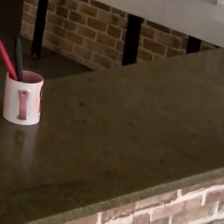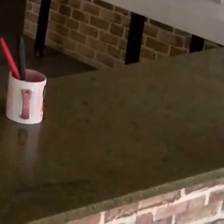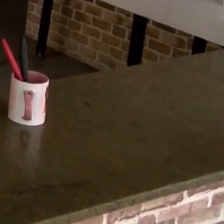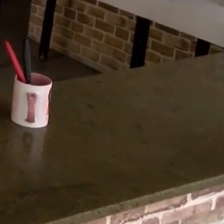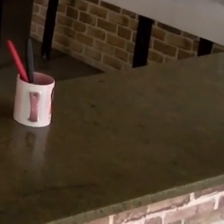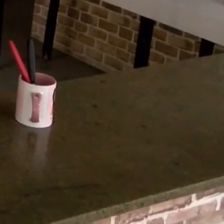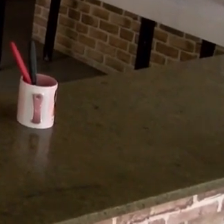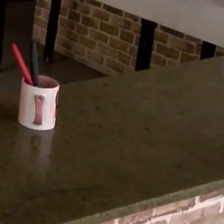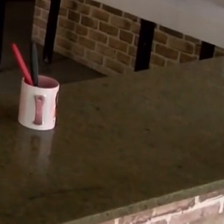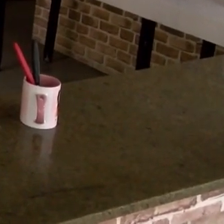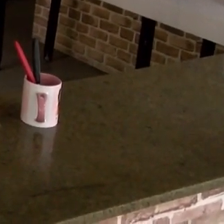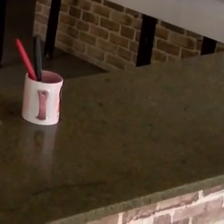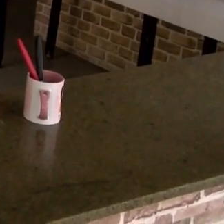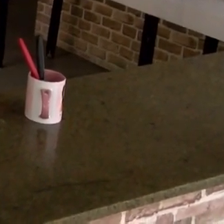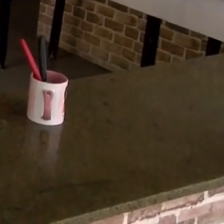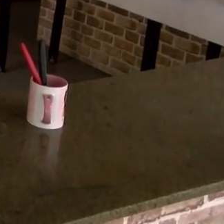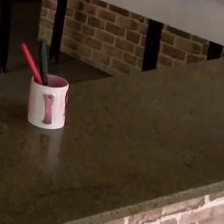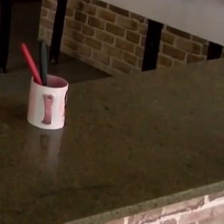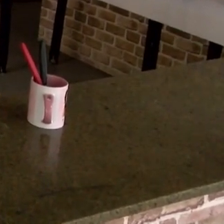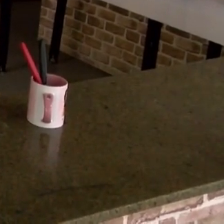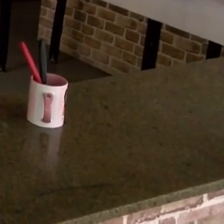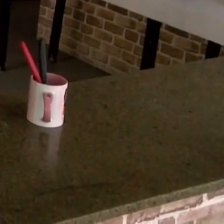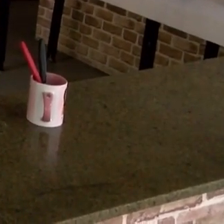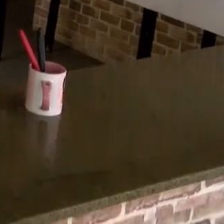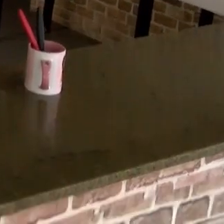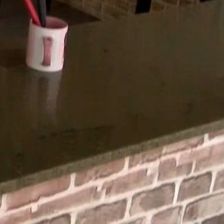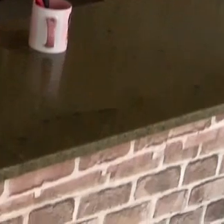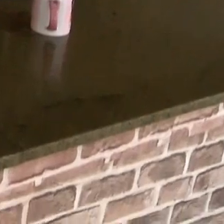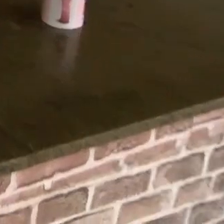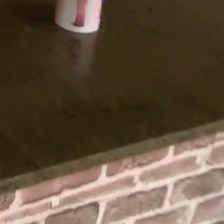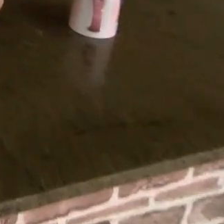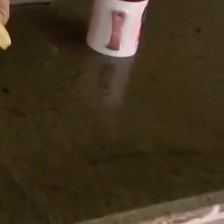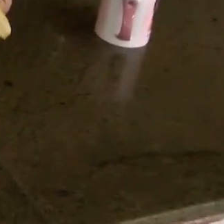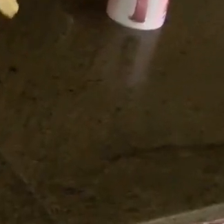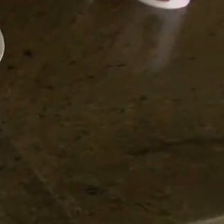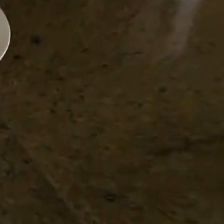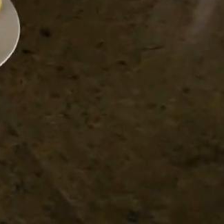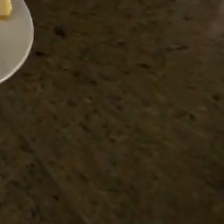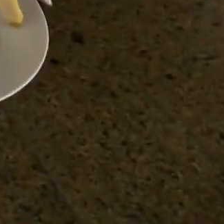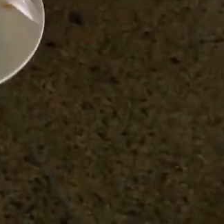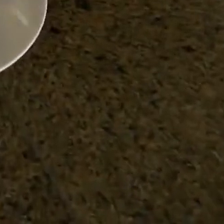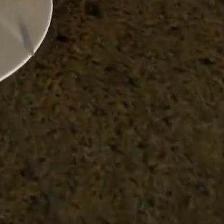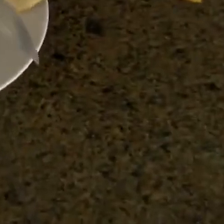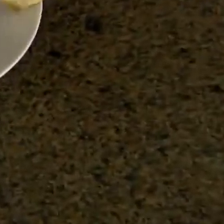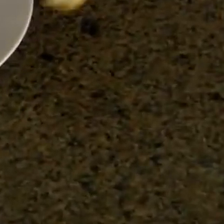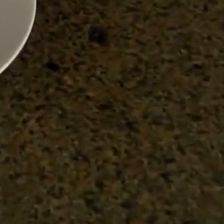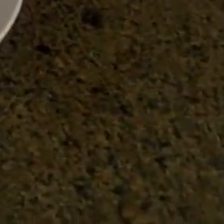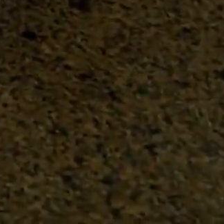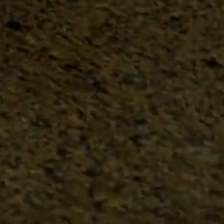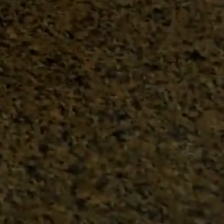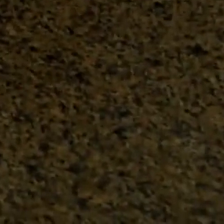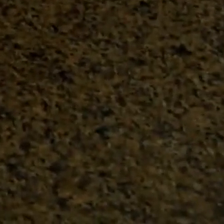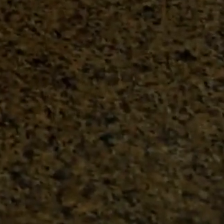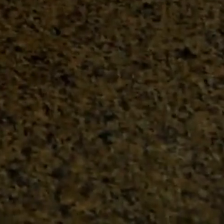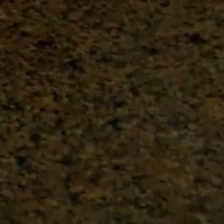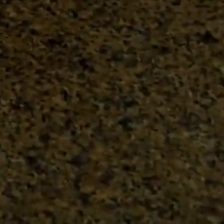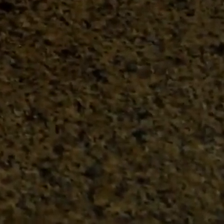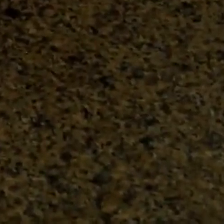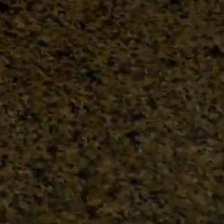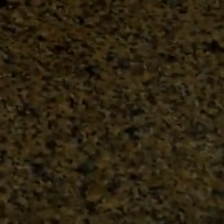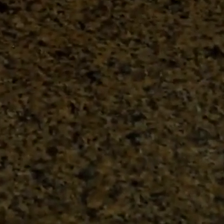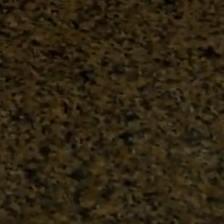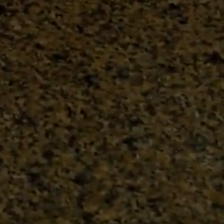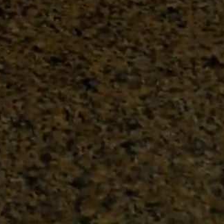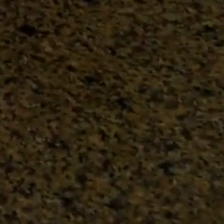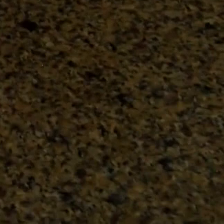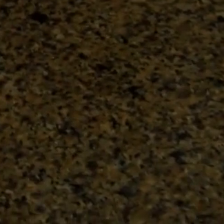nas bananinhas? Opa! Olha só, eu vou colocar umas bananinhas aqui em cima. Eu não gostei dessa aqui, não. Sim, ó,